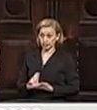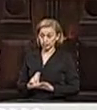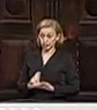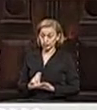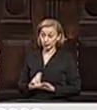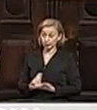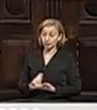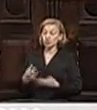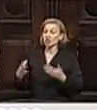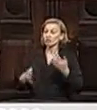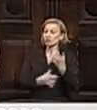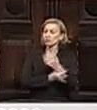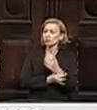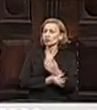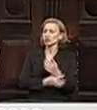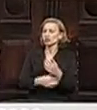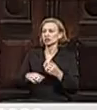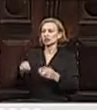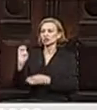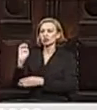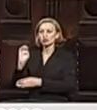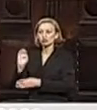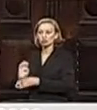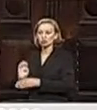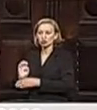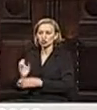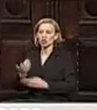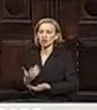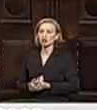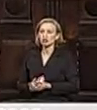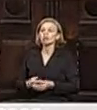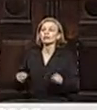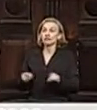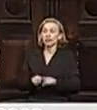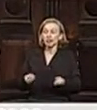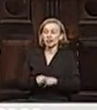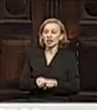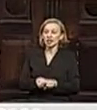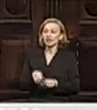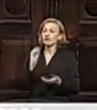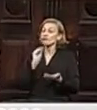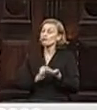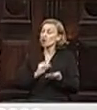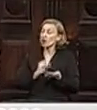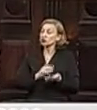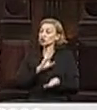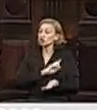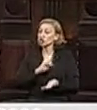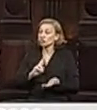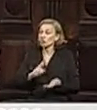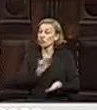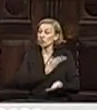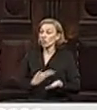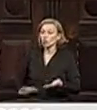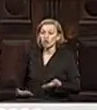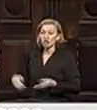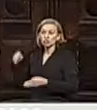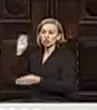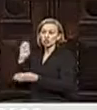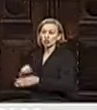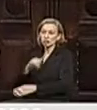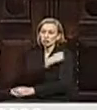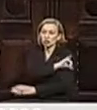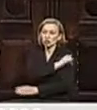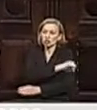segurança do Estado e, num segundo ponto, um desrespeito ao governo do Estado do Rio de Janeiro e um